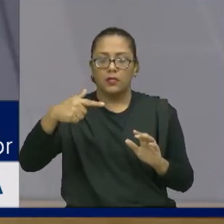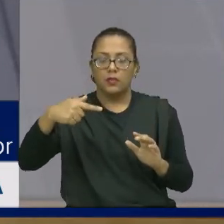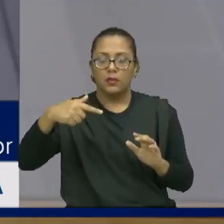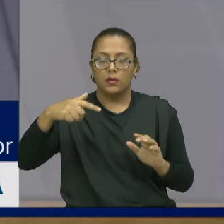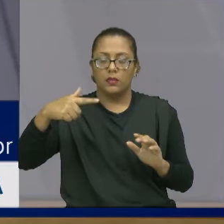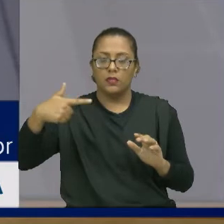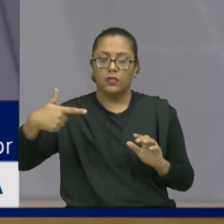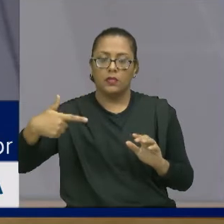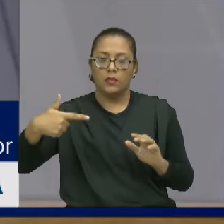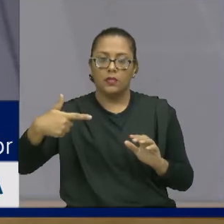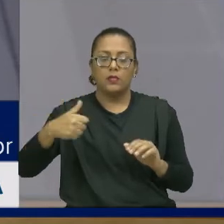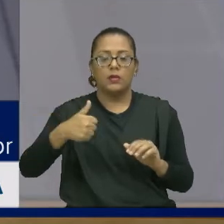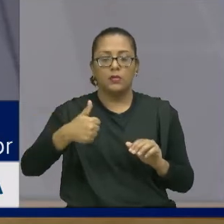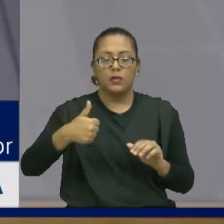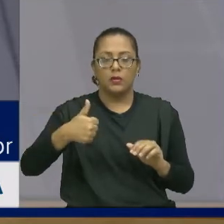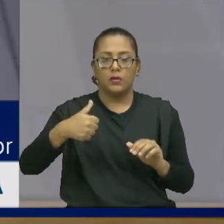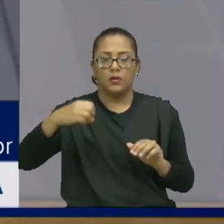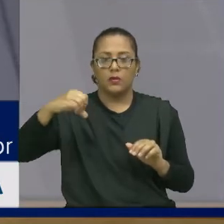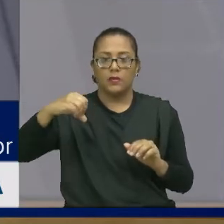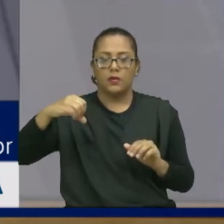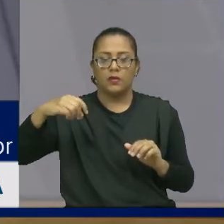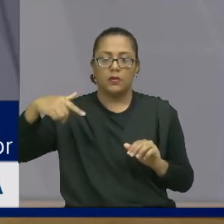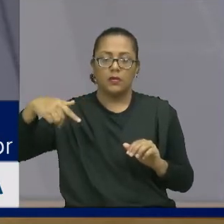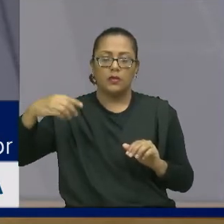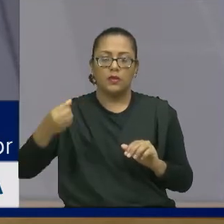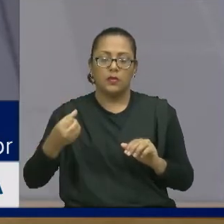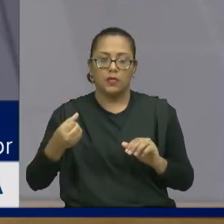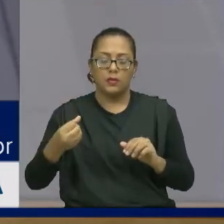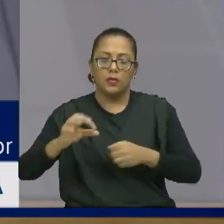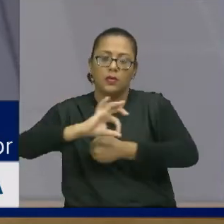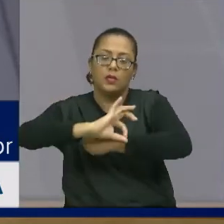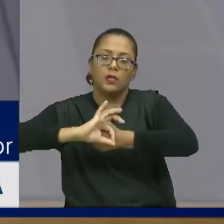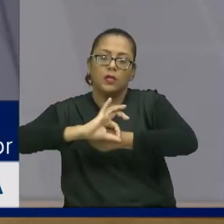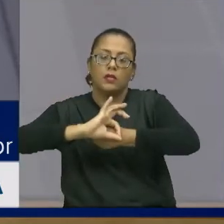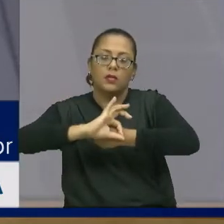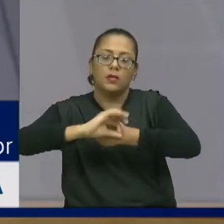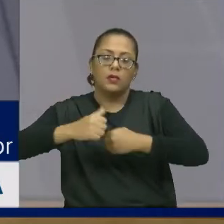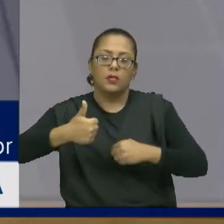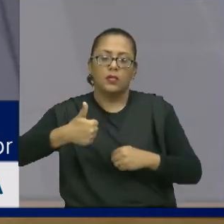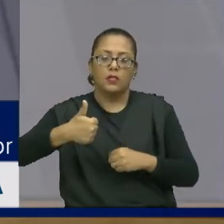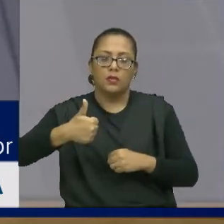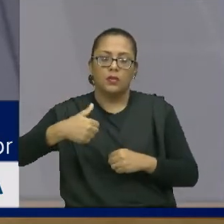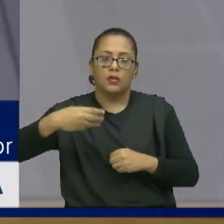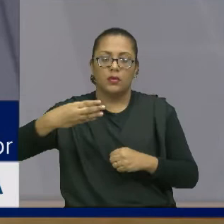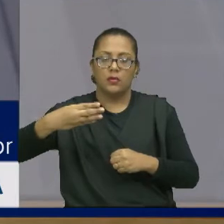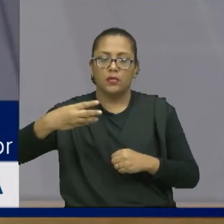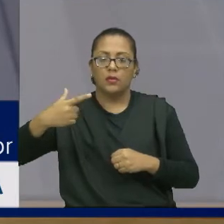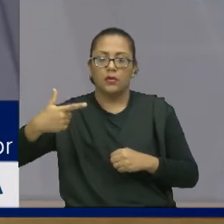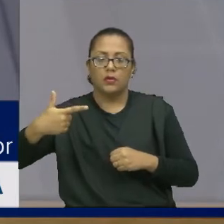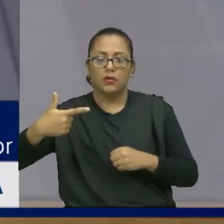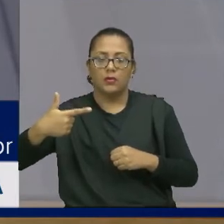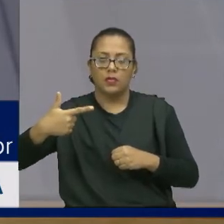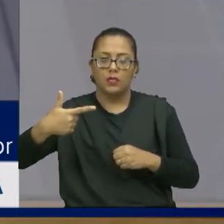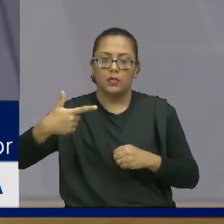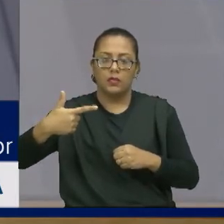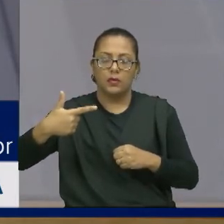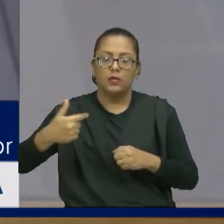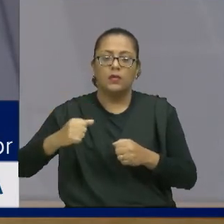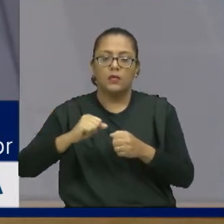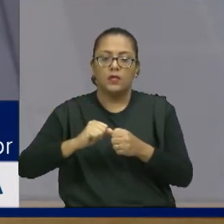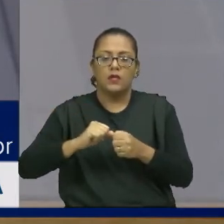1966. No artigo 142, compete privativamente à